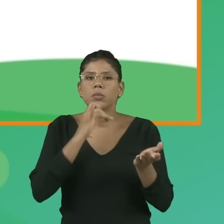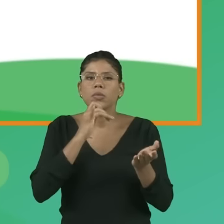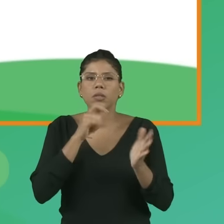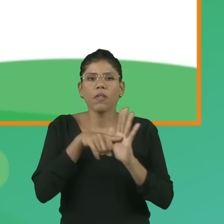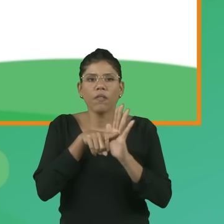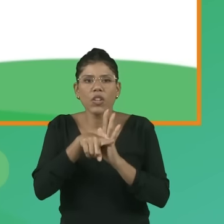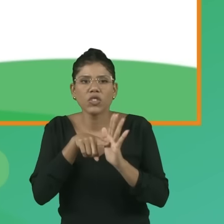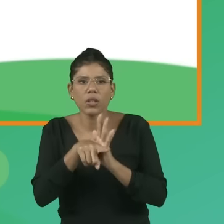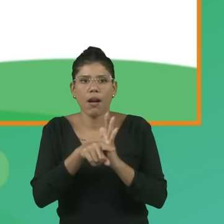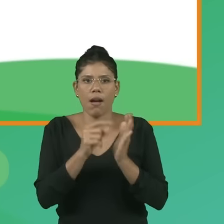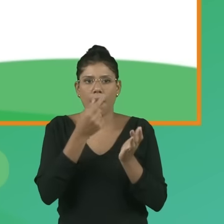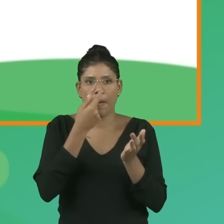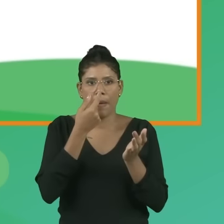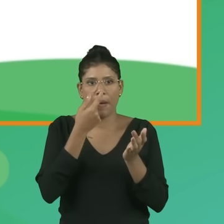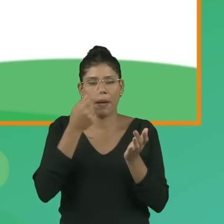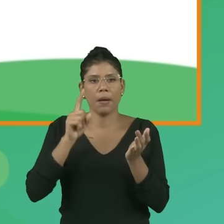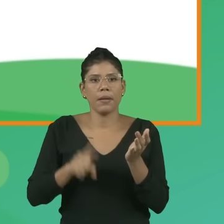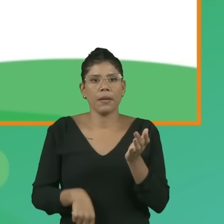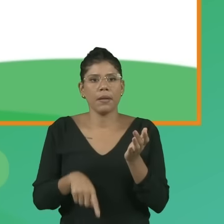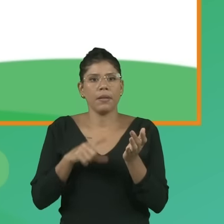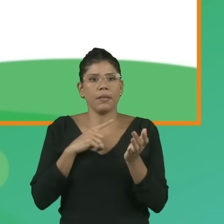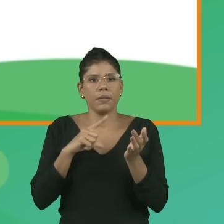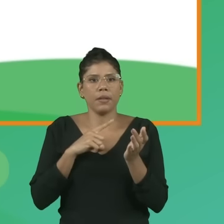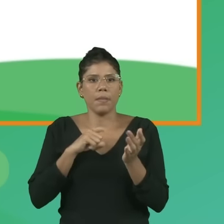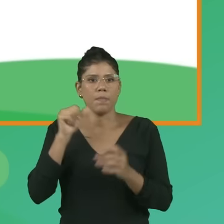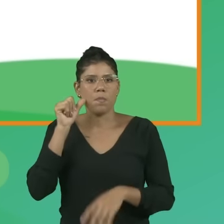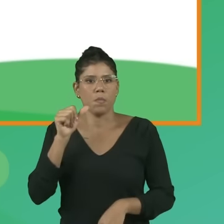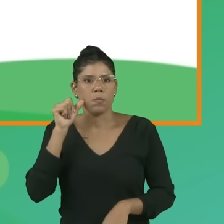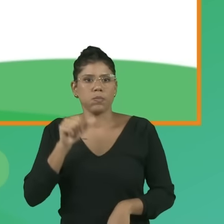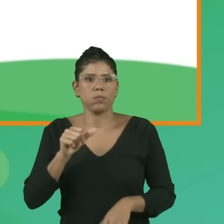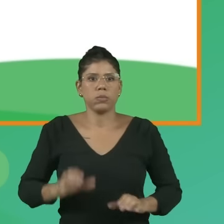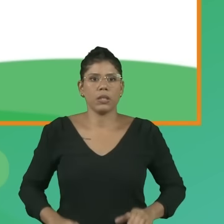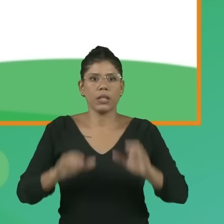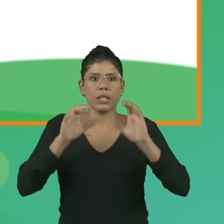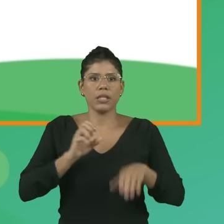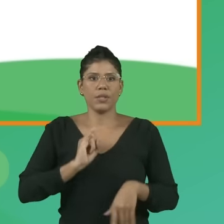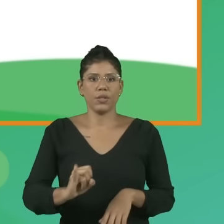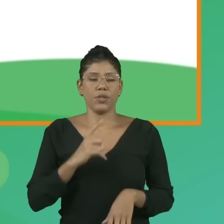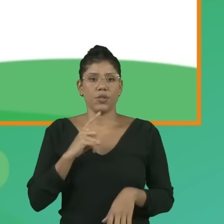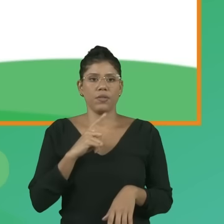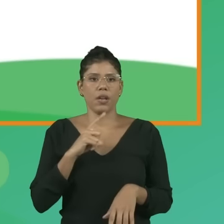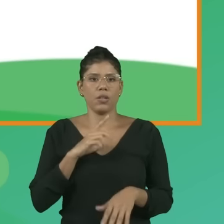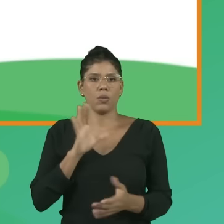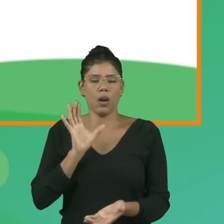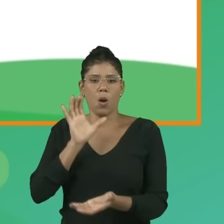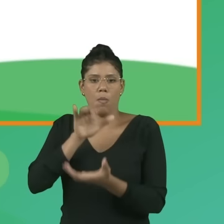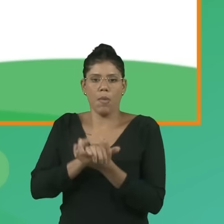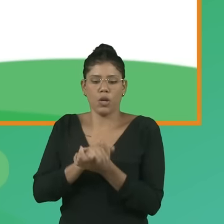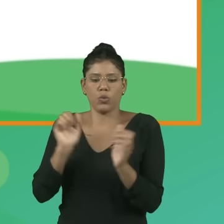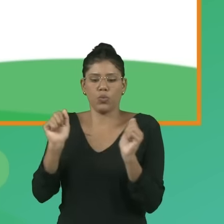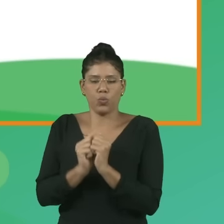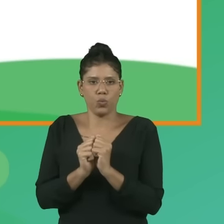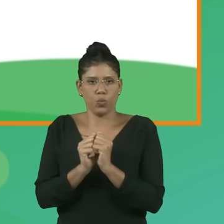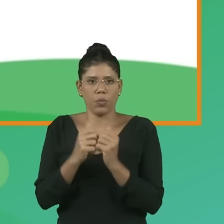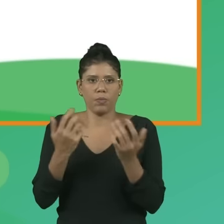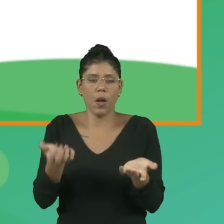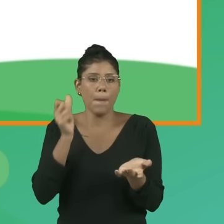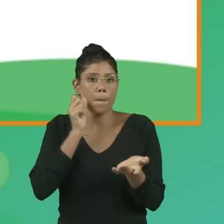em serem mulheres cientistas, né? Se elas estivessem ali na companhia do marido, né? Então, essas mulheres, elas